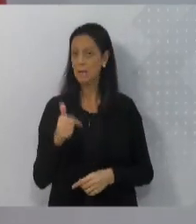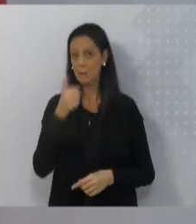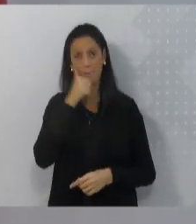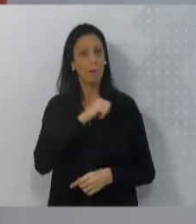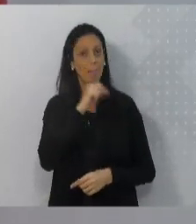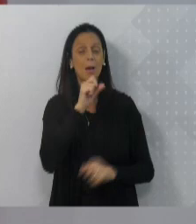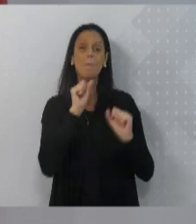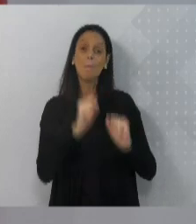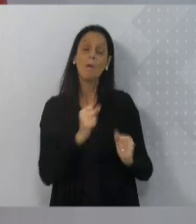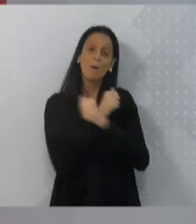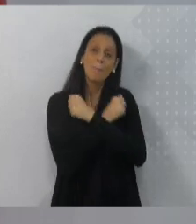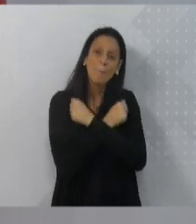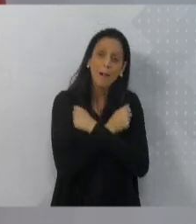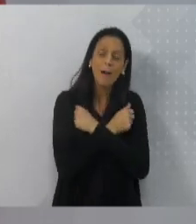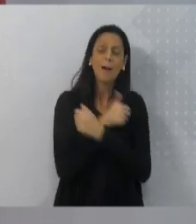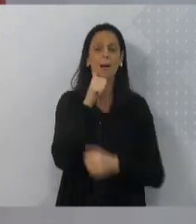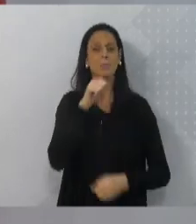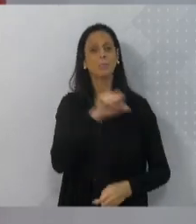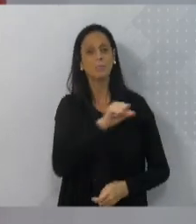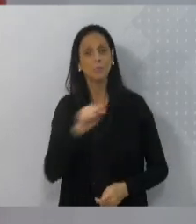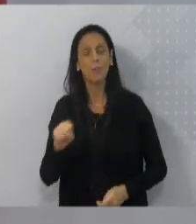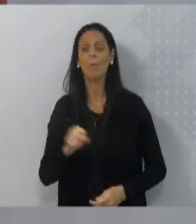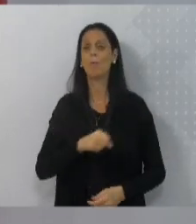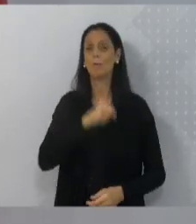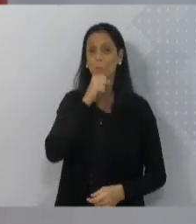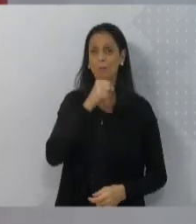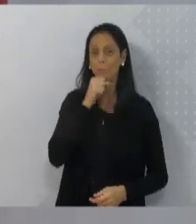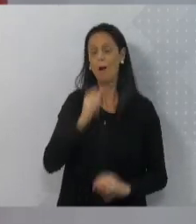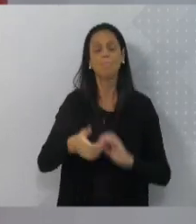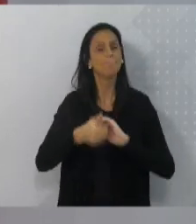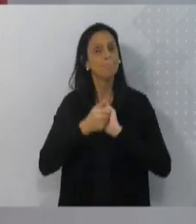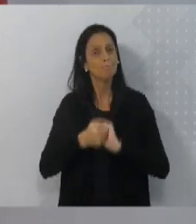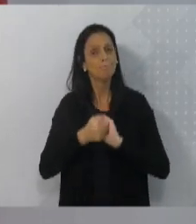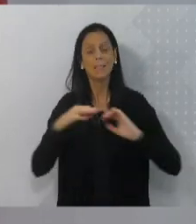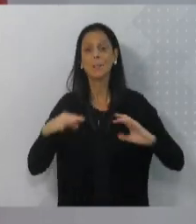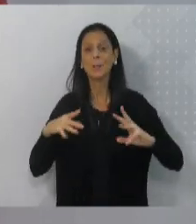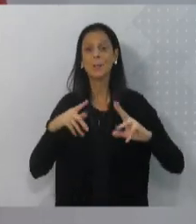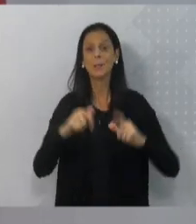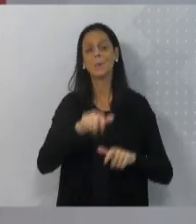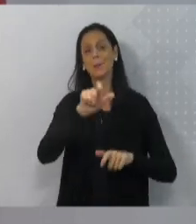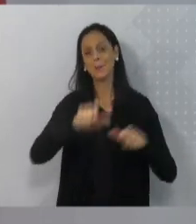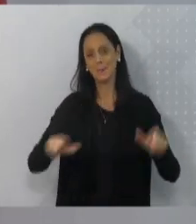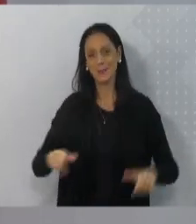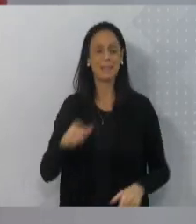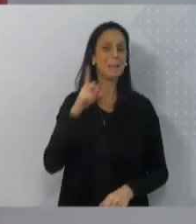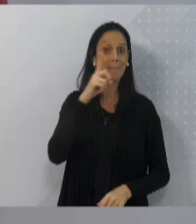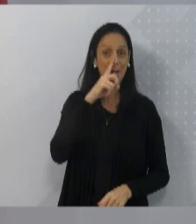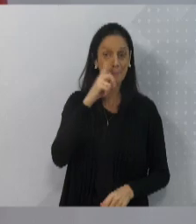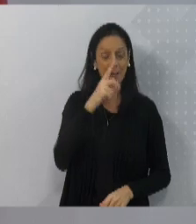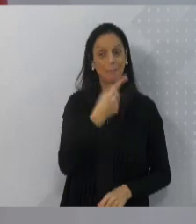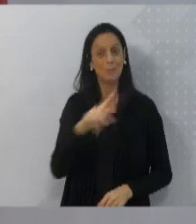ação, na avó. Então eu quero aqui parabenizar a todas as mães pelo seu